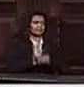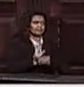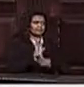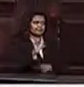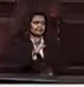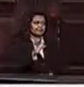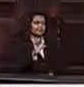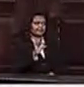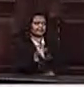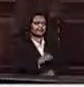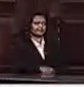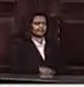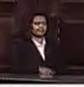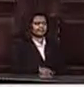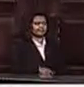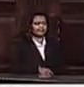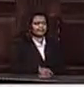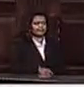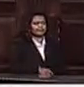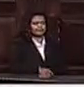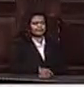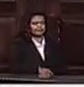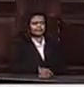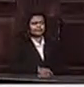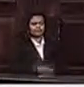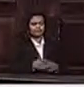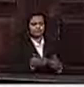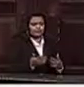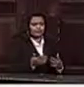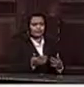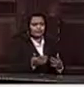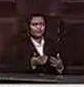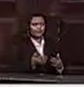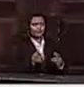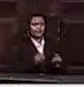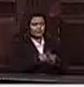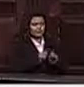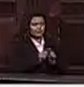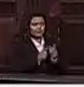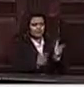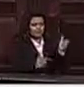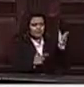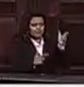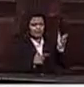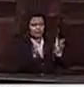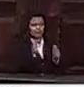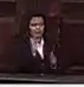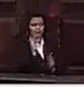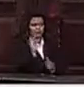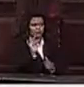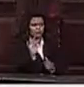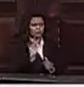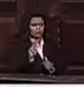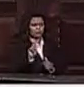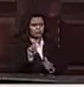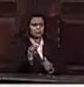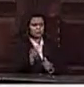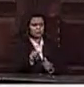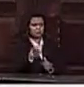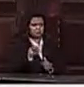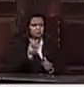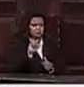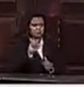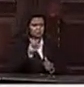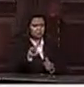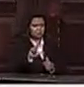Zaqueu Teixeira. E não houve apreensão de fuzil. E aí, ou não tem planejamento, ou não tem estratégia, ou